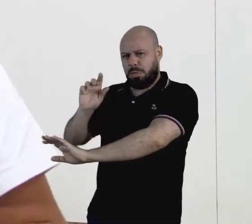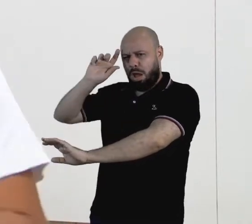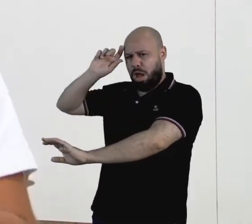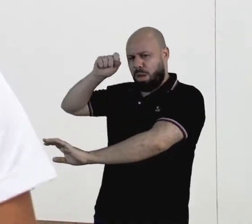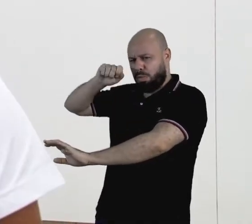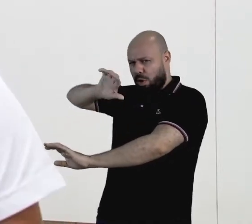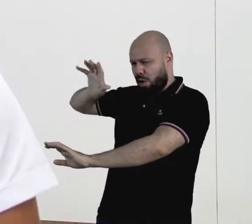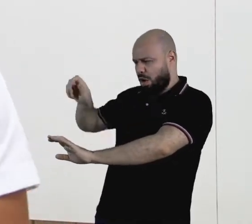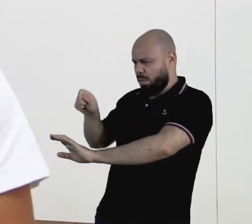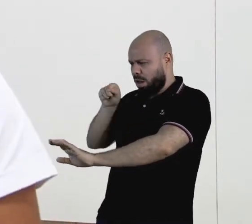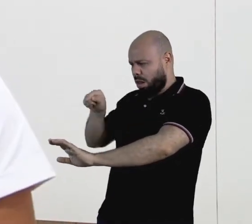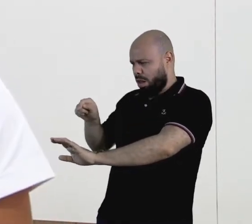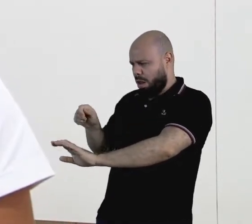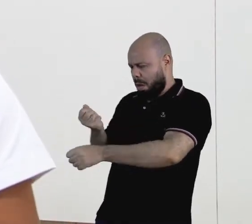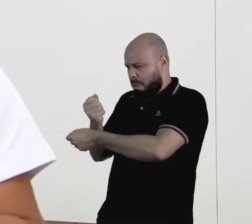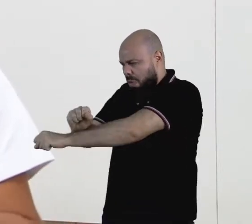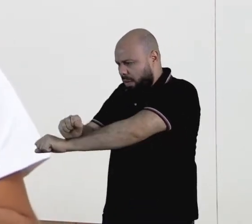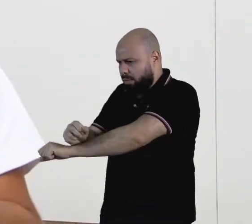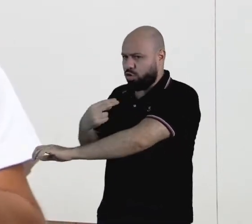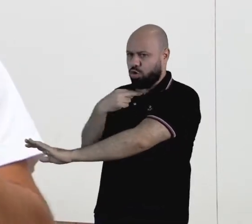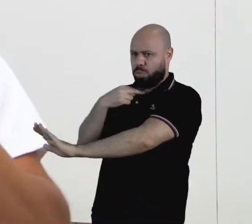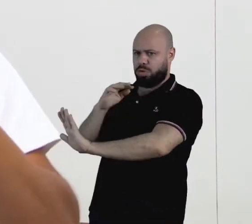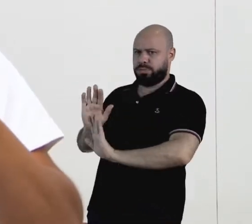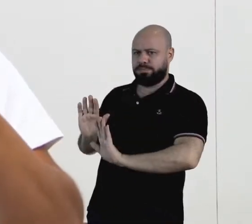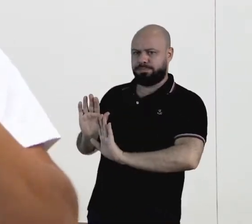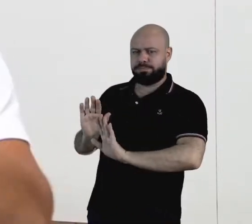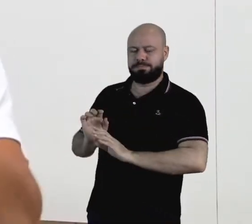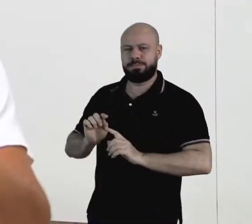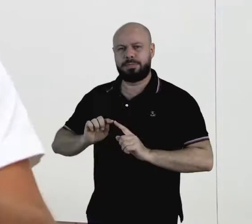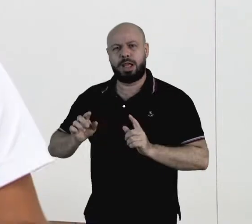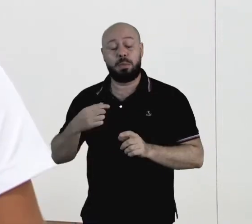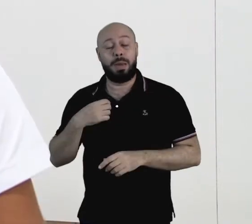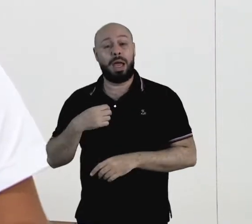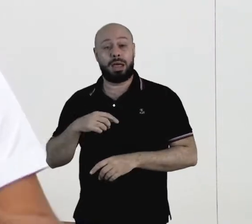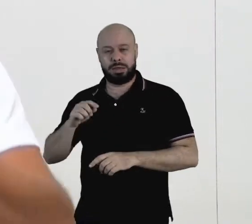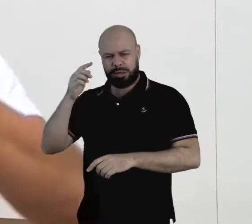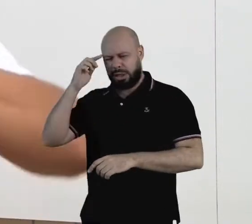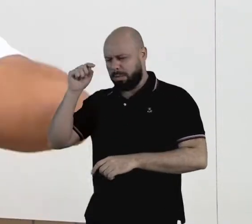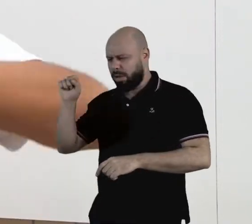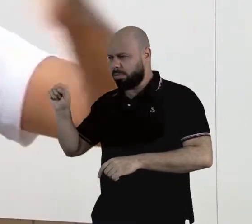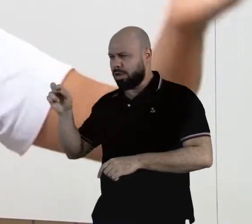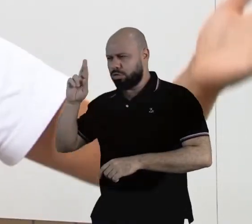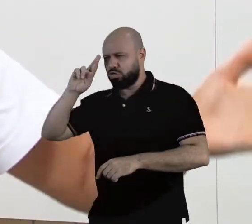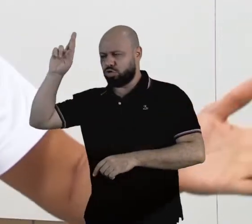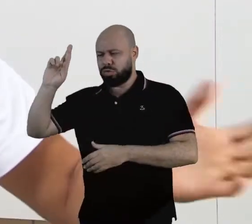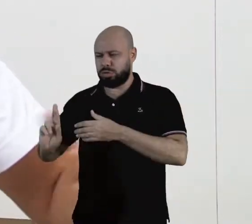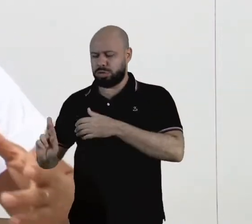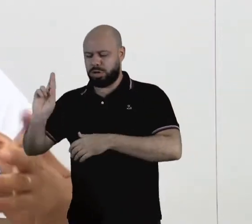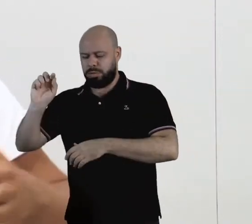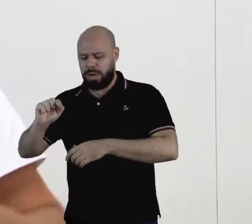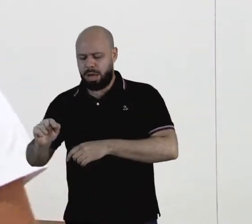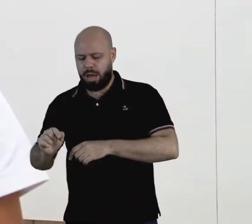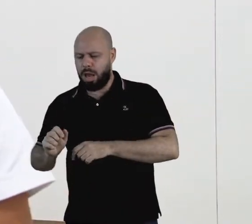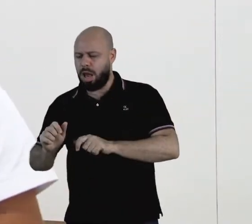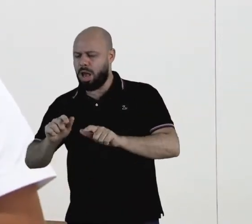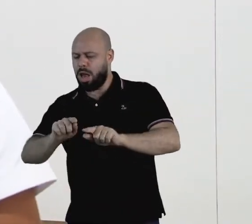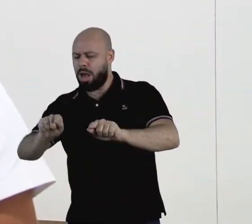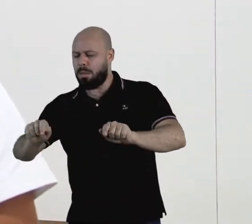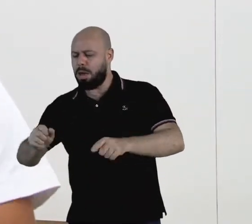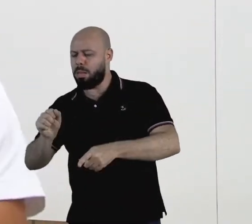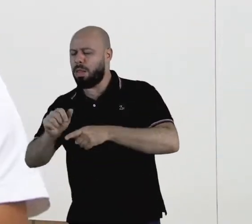africanos, os negros. Porém, eles alugavam as terras por preços absurdos,